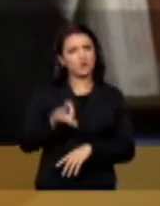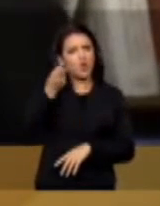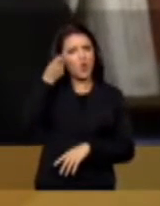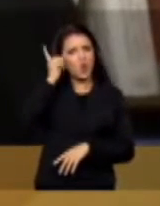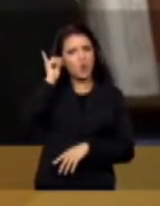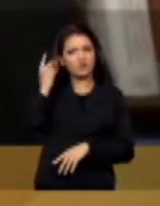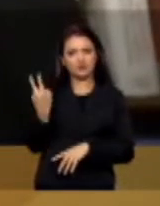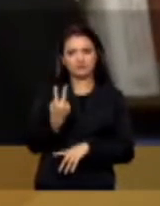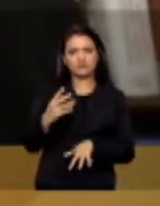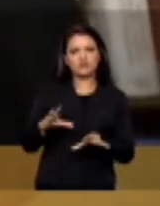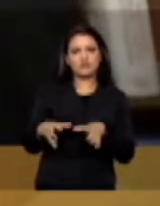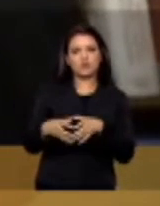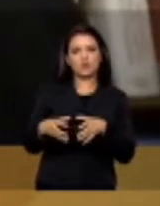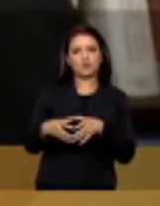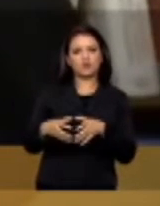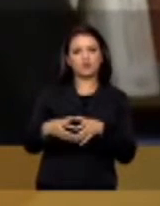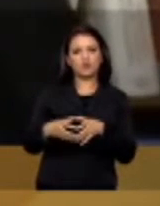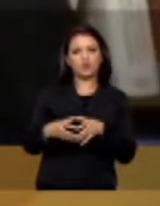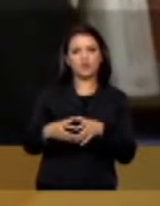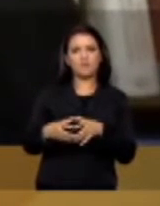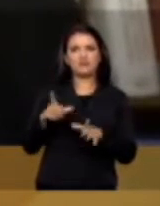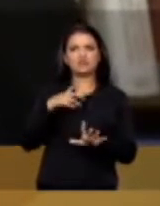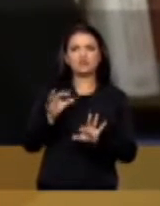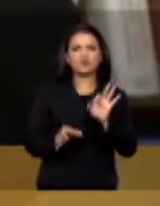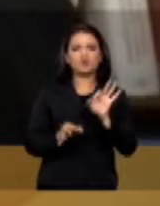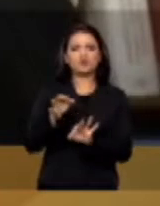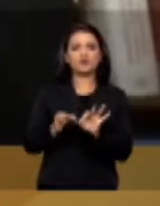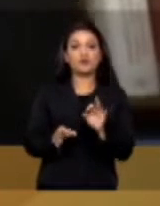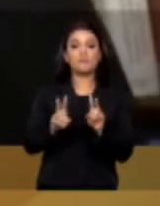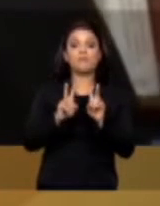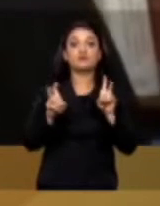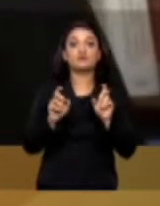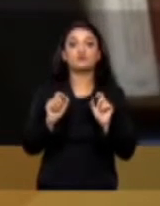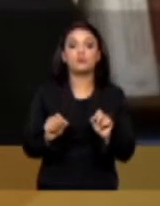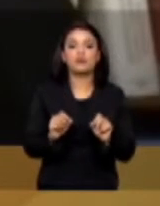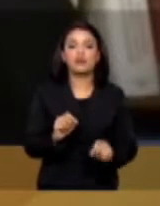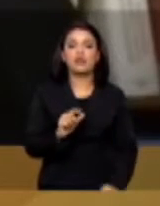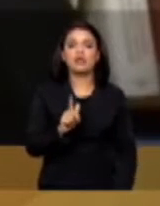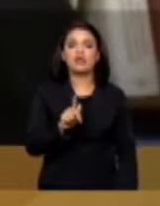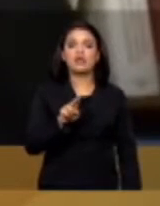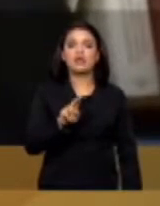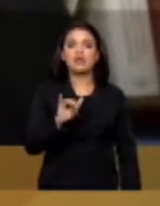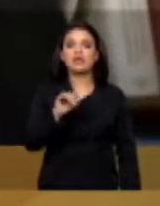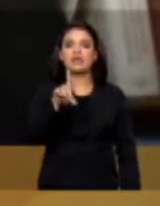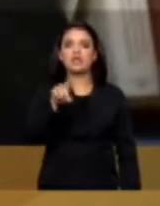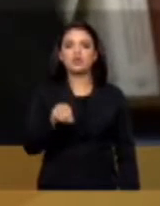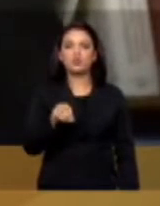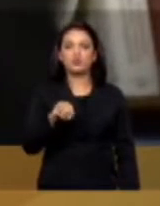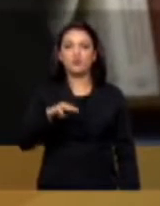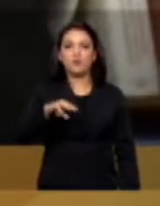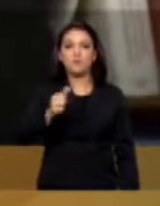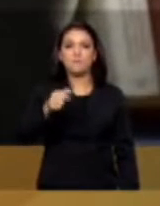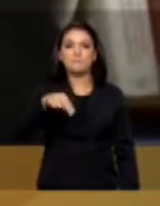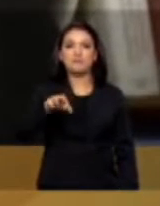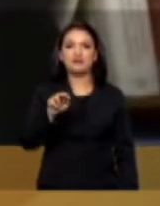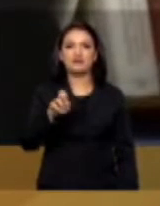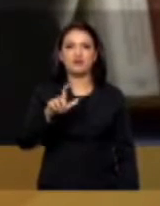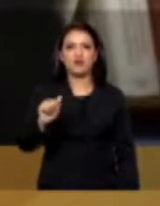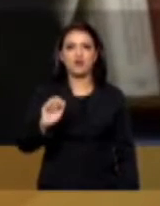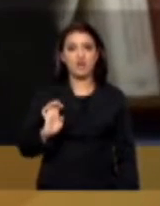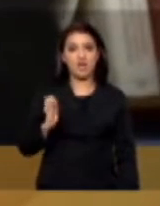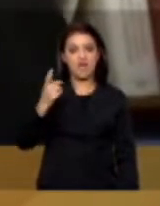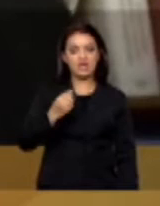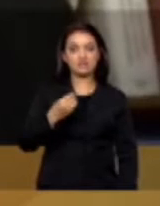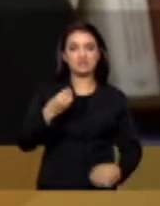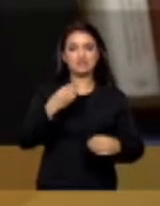turma, eminente ministro Barroso, estávamos julgando a questão do Guido Mantega, do ex-ministro da Fazenda. Sabe,